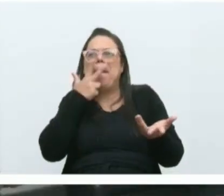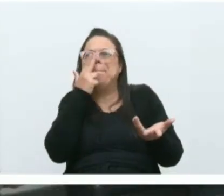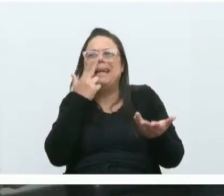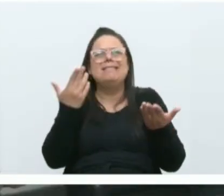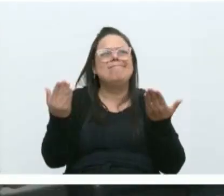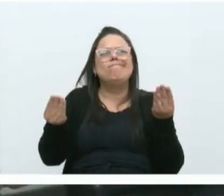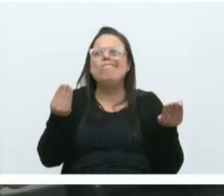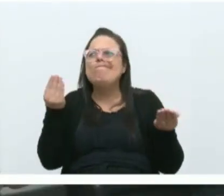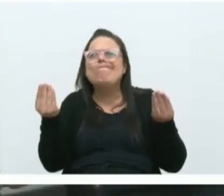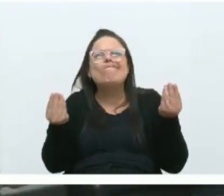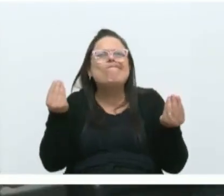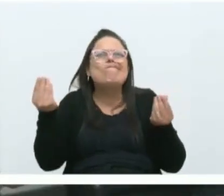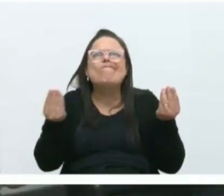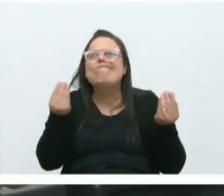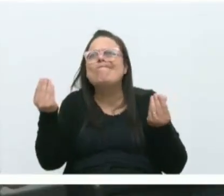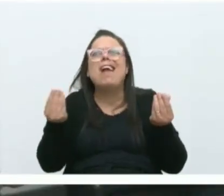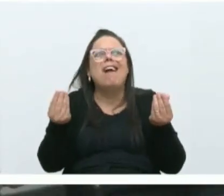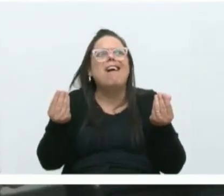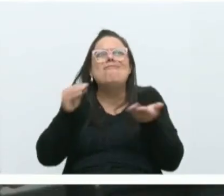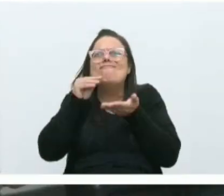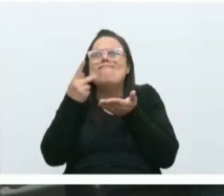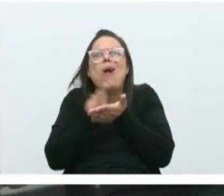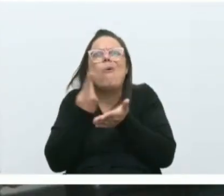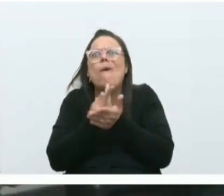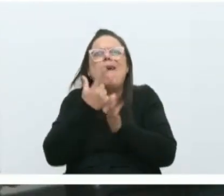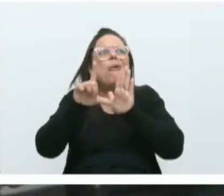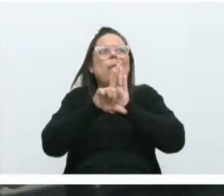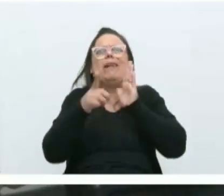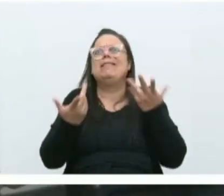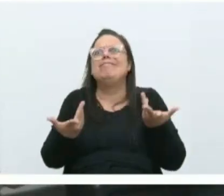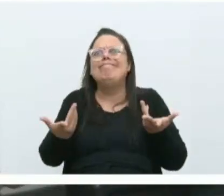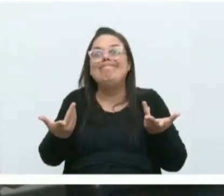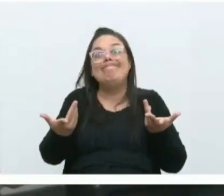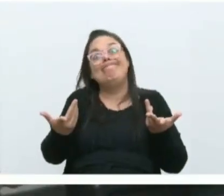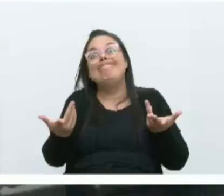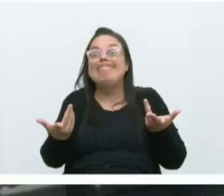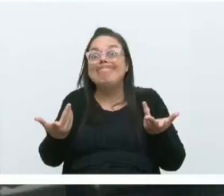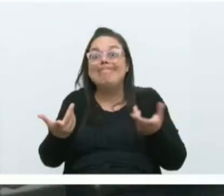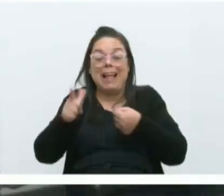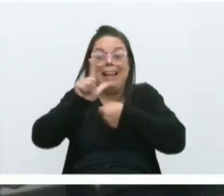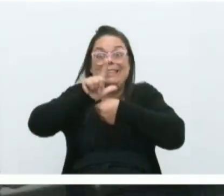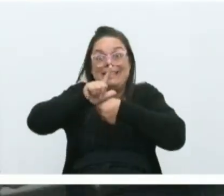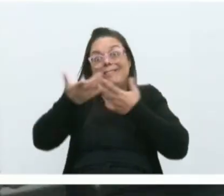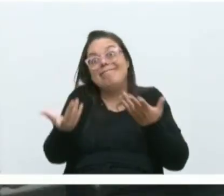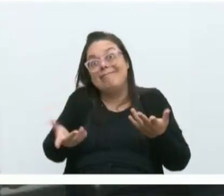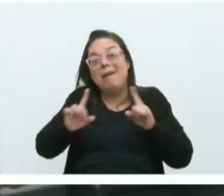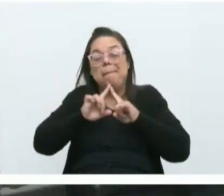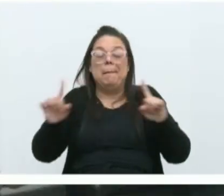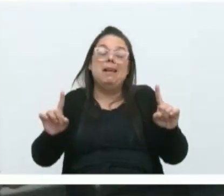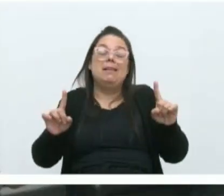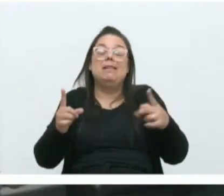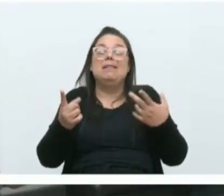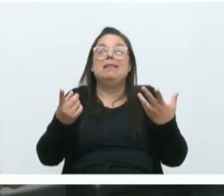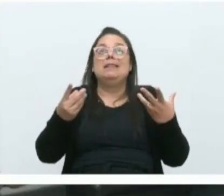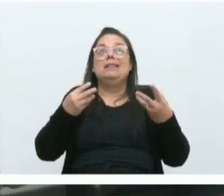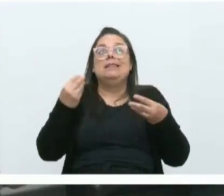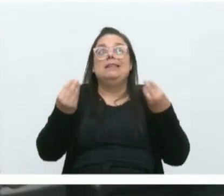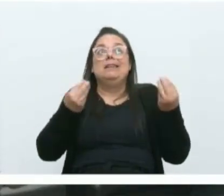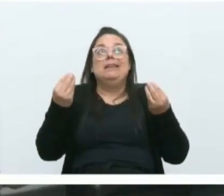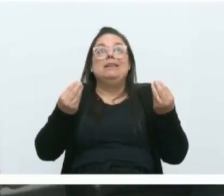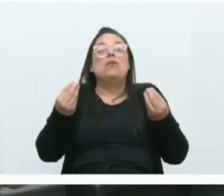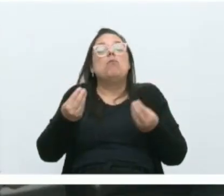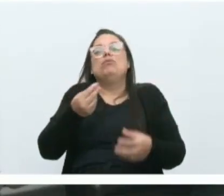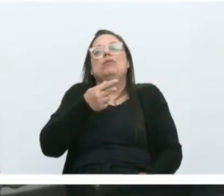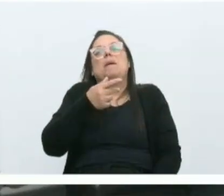verdade, né? É uma falha da legislação, né? Então, mas como mesmo não tendo